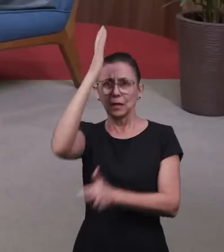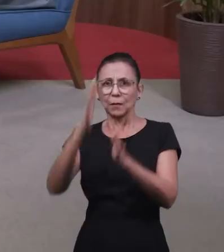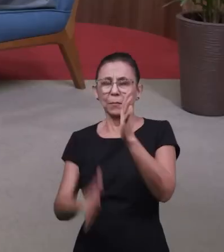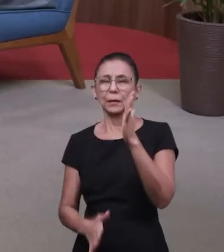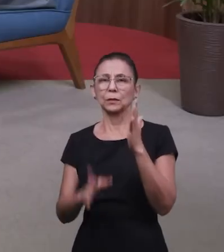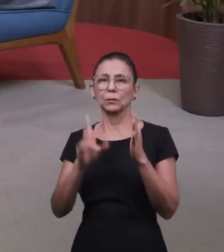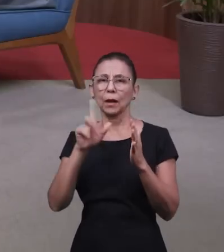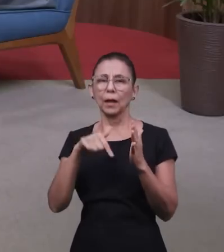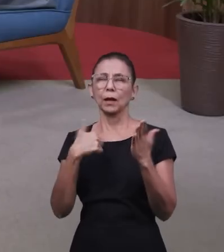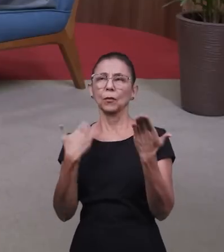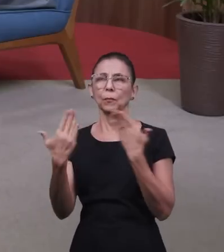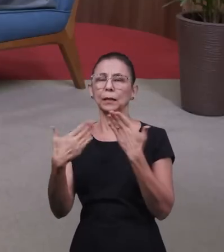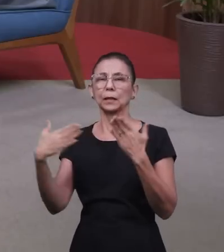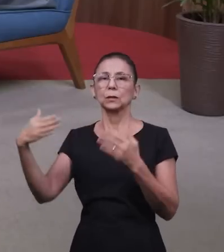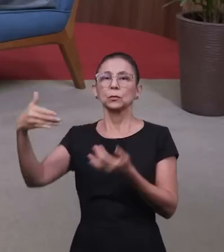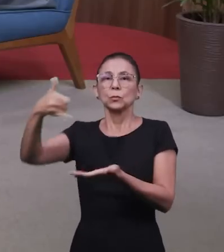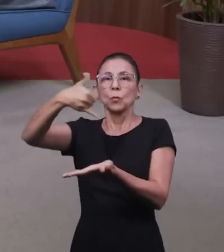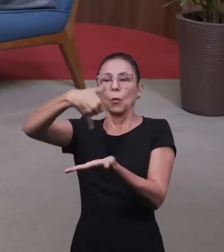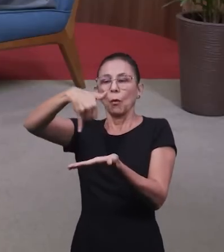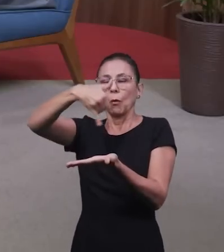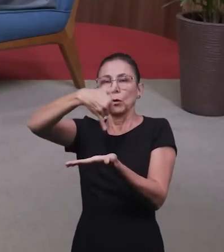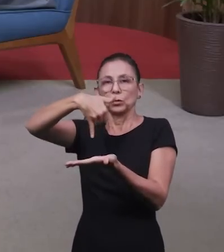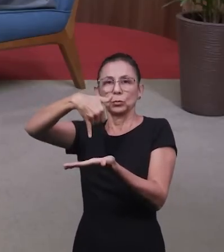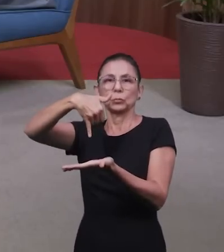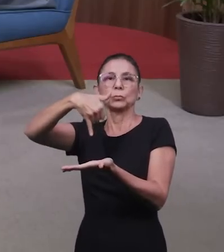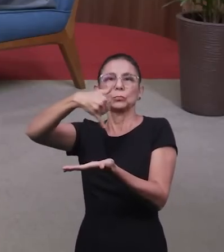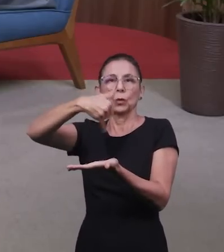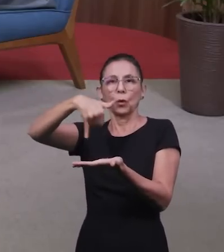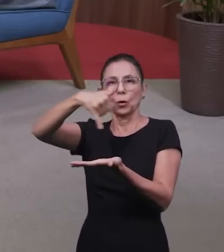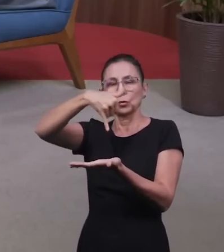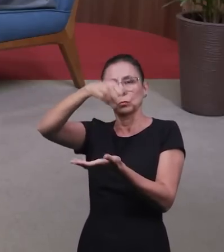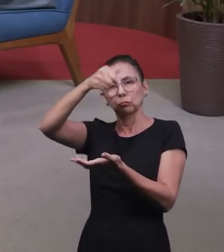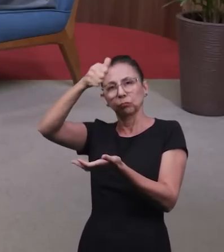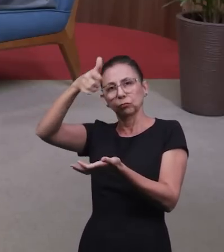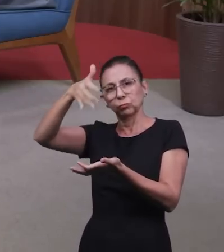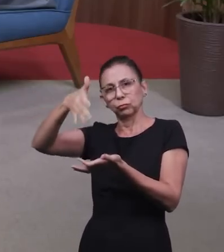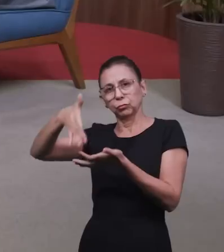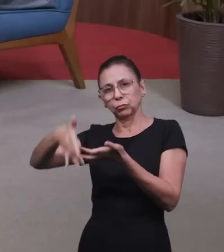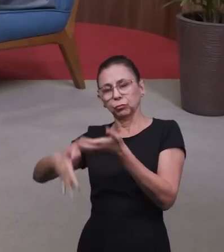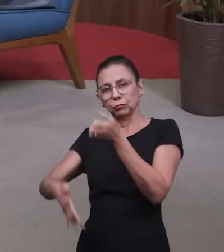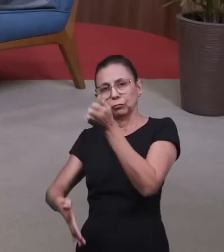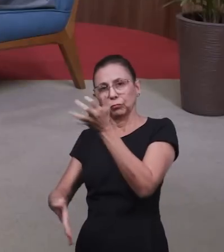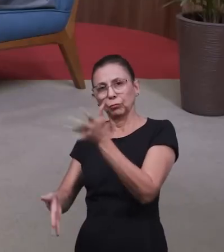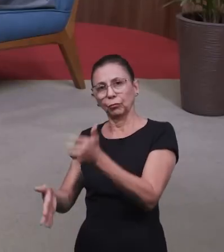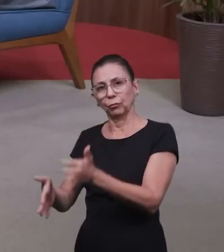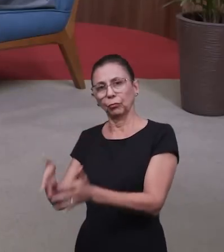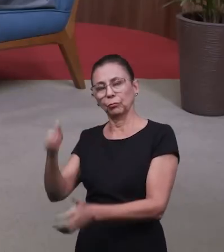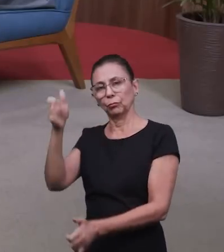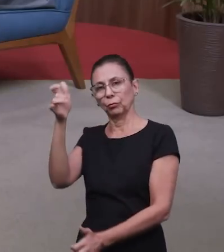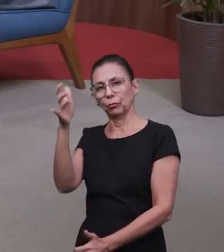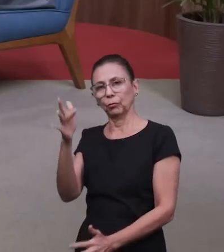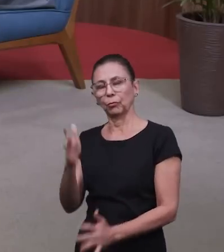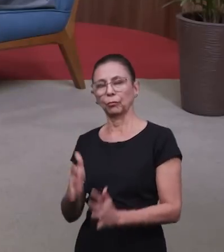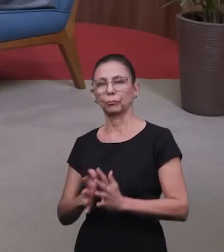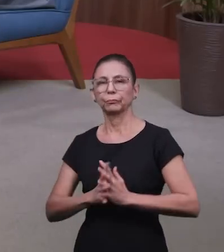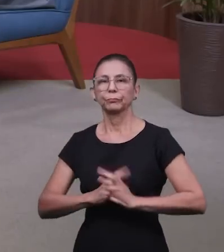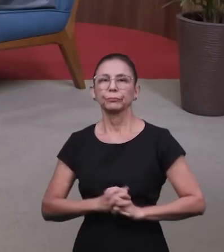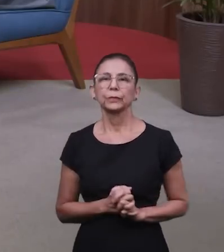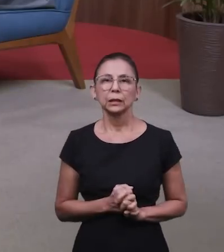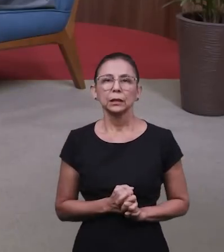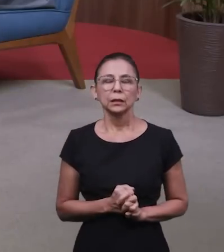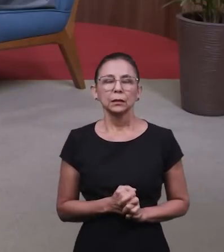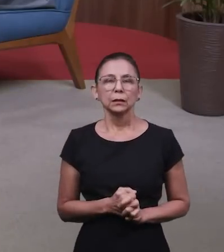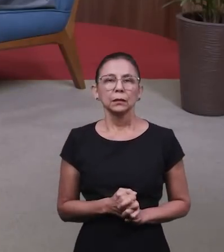Santo derramado sobre a igreja, este óleo, esta bênção, e a partir